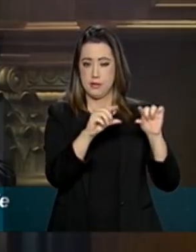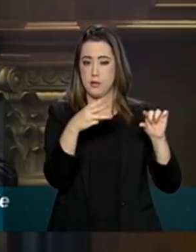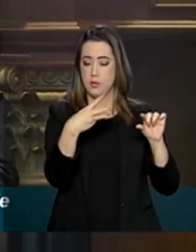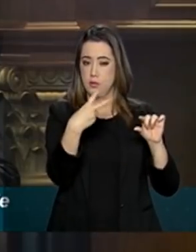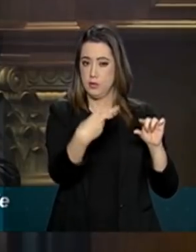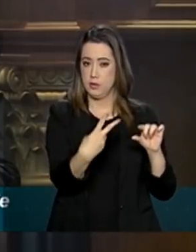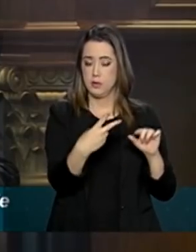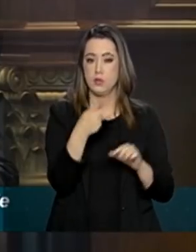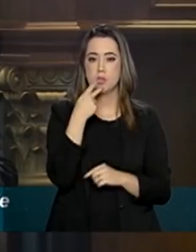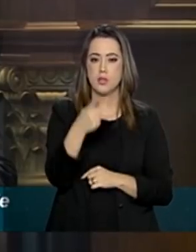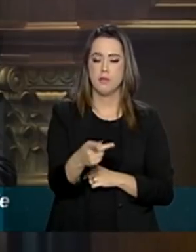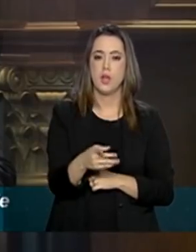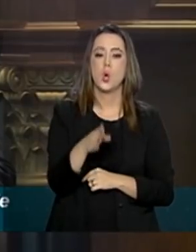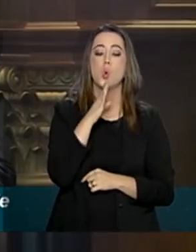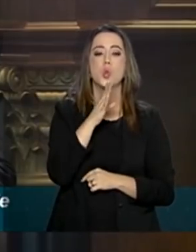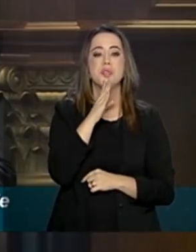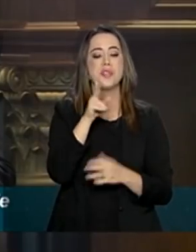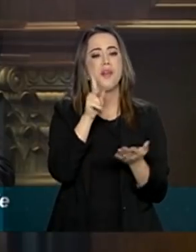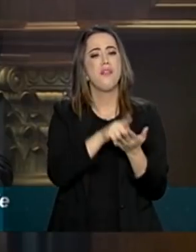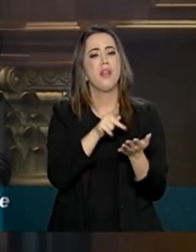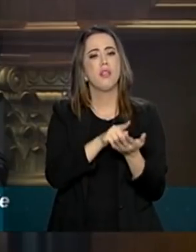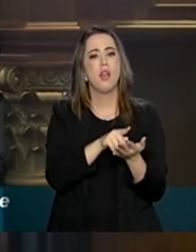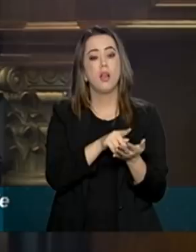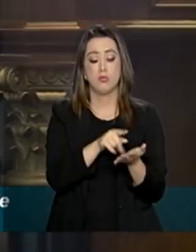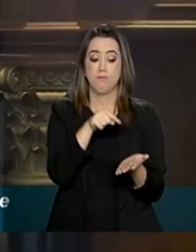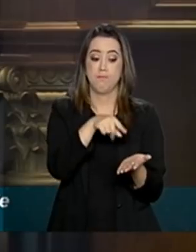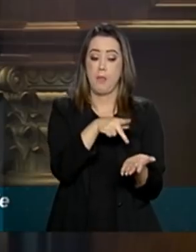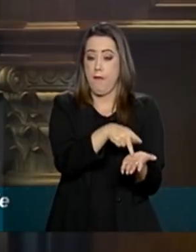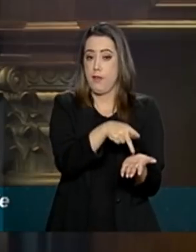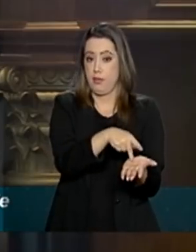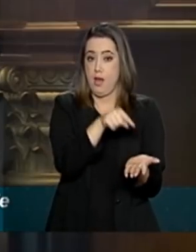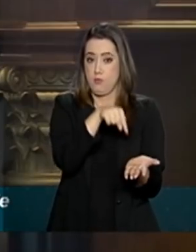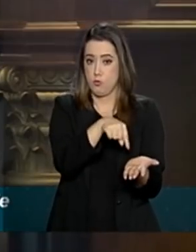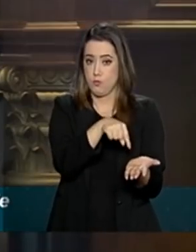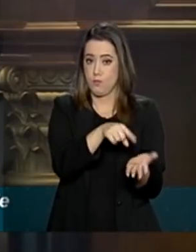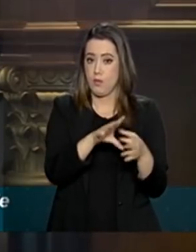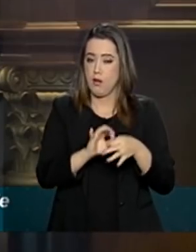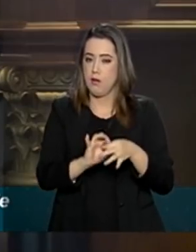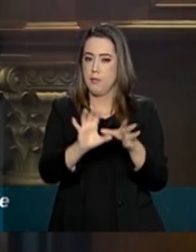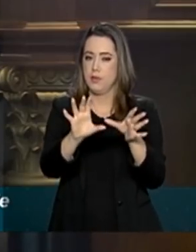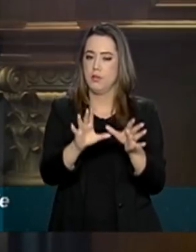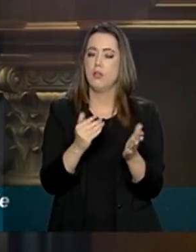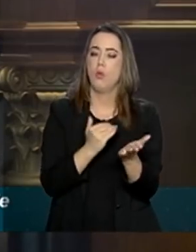vos libertará. E com verdade comecei andando sozinho por todo o Brasil.